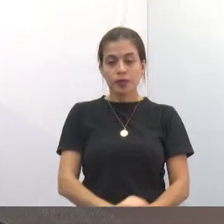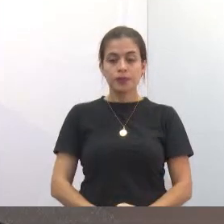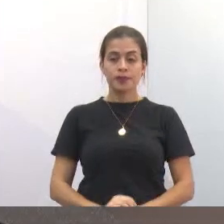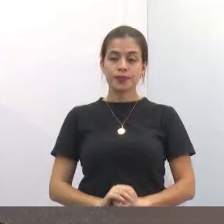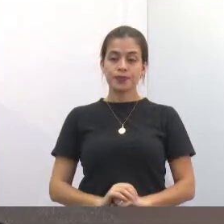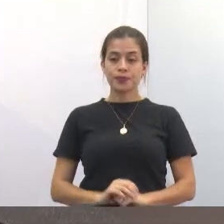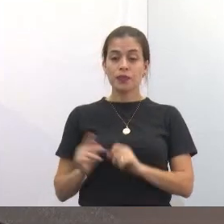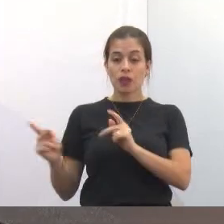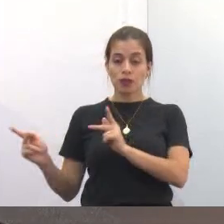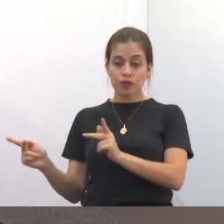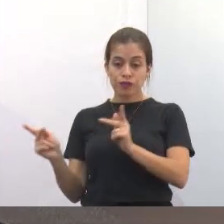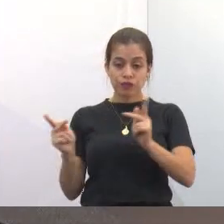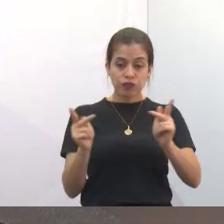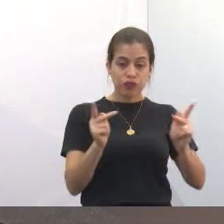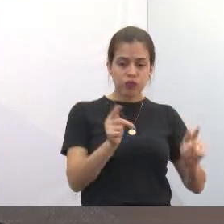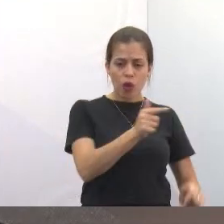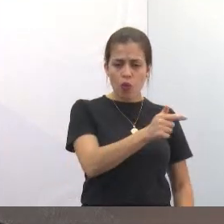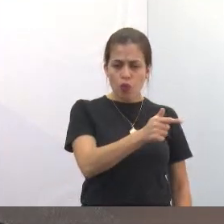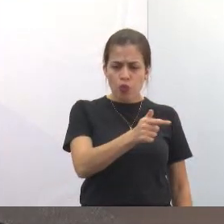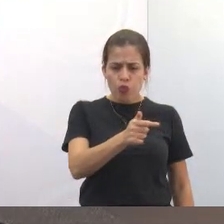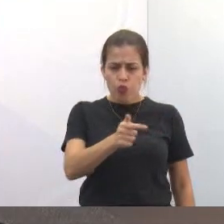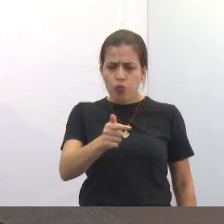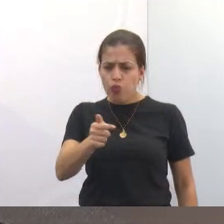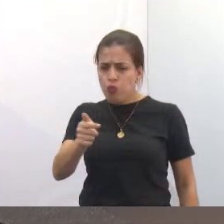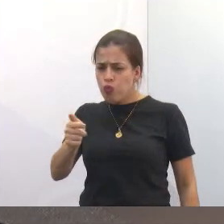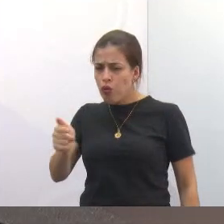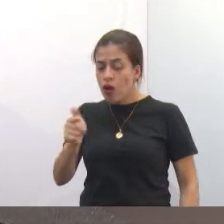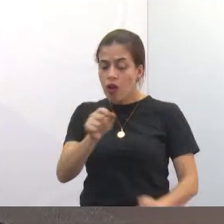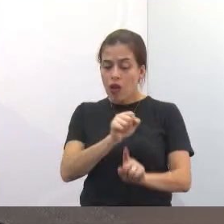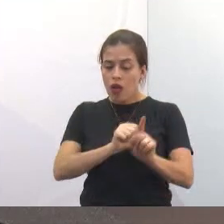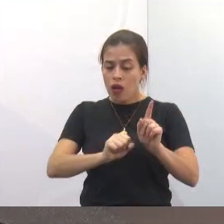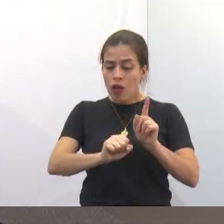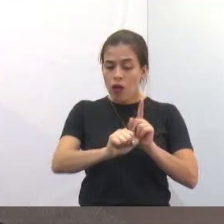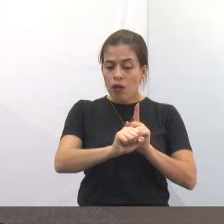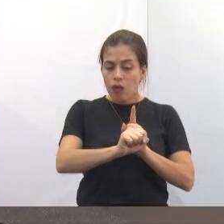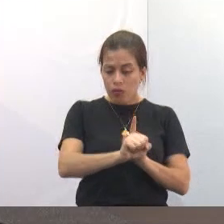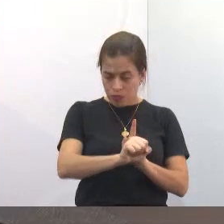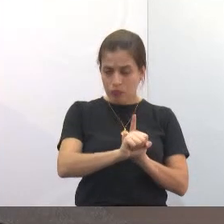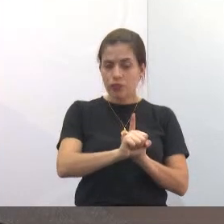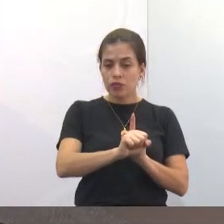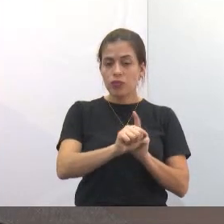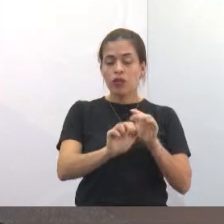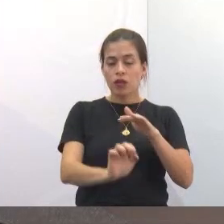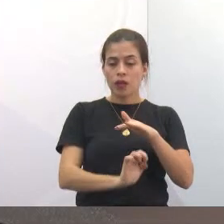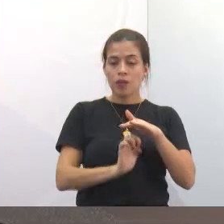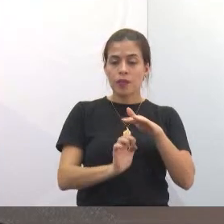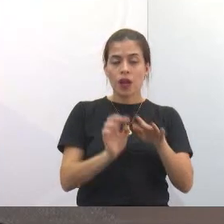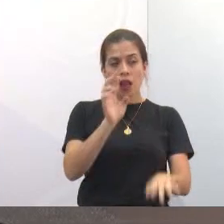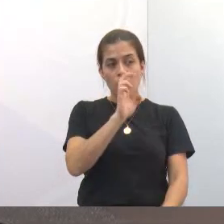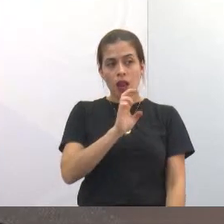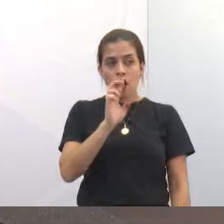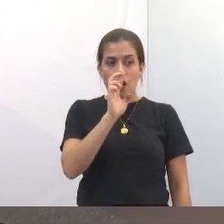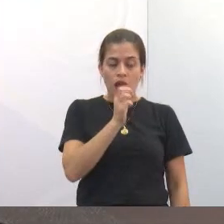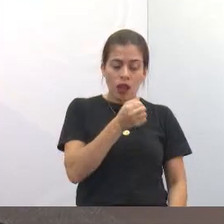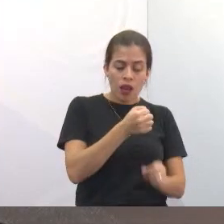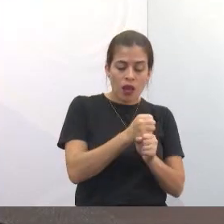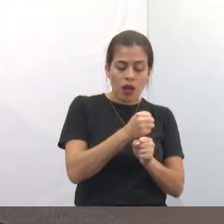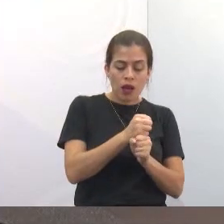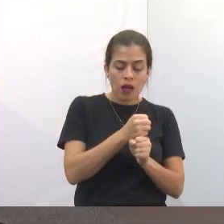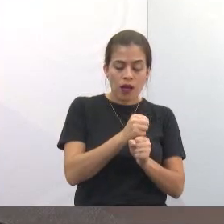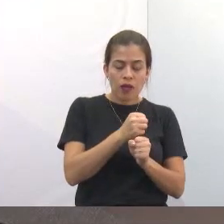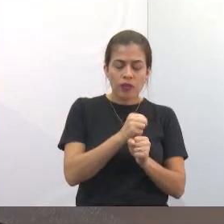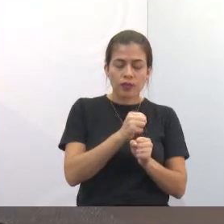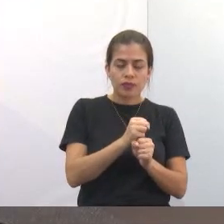com visitas semanais realizadas por um assistente social da empresa supervisora das obras, asseguramos a